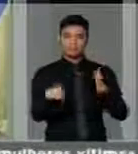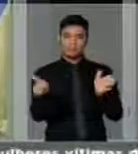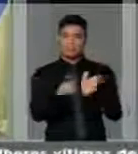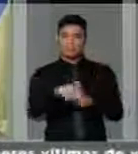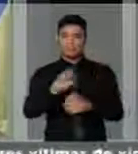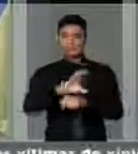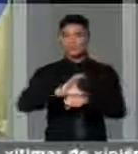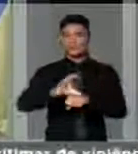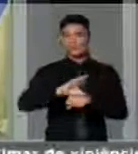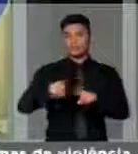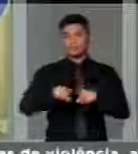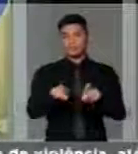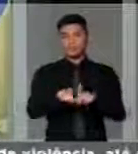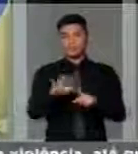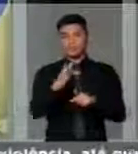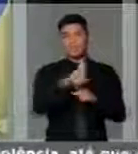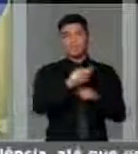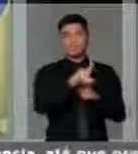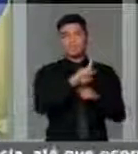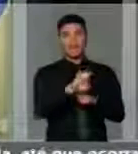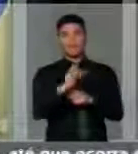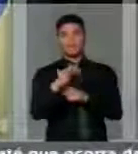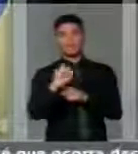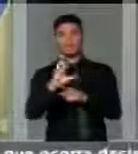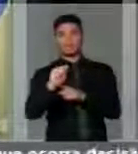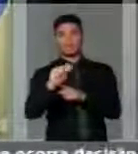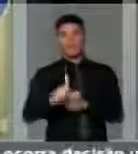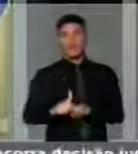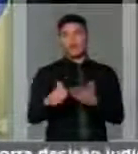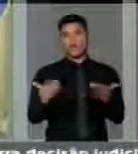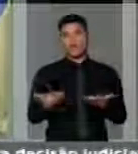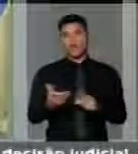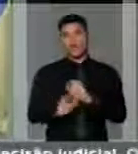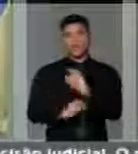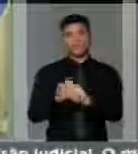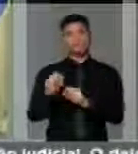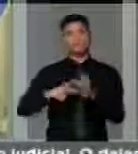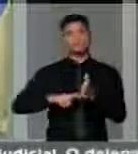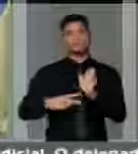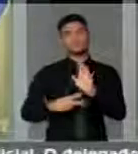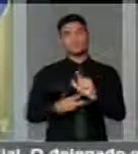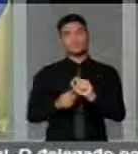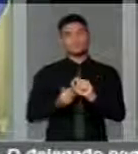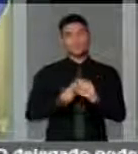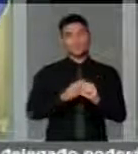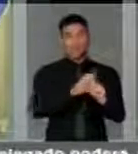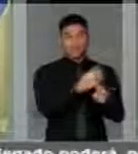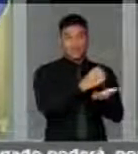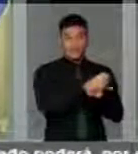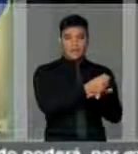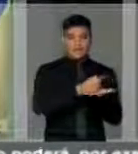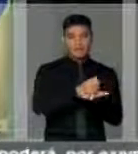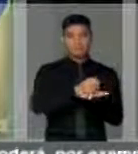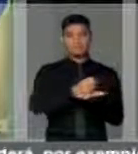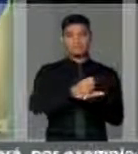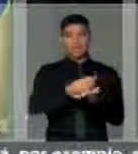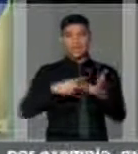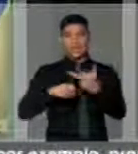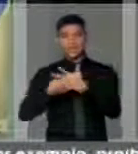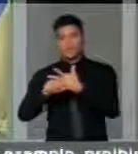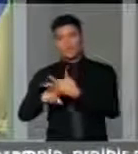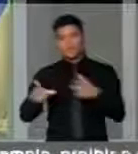lá. Fraude fiscal, senhores e senhoras deputados, que vai basear o processo de impeachment e que já